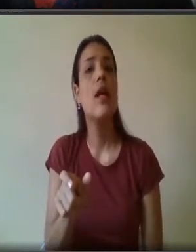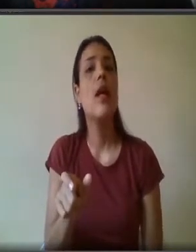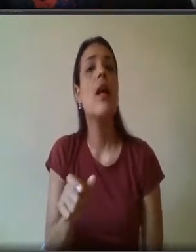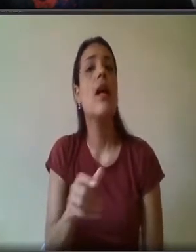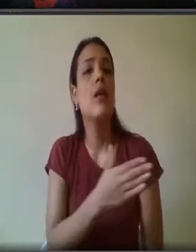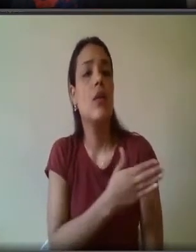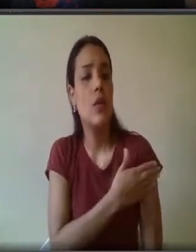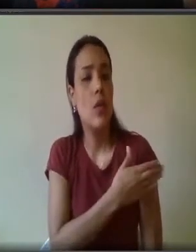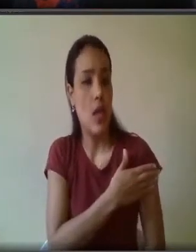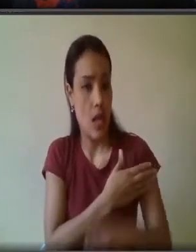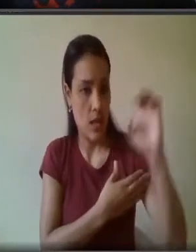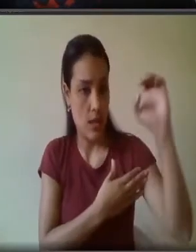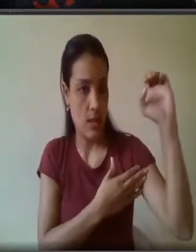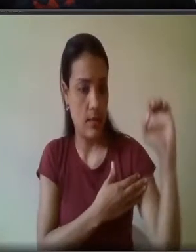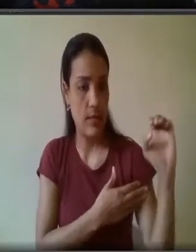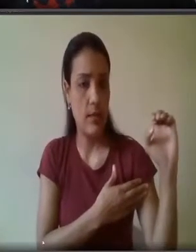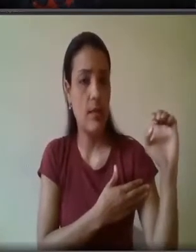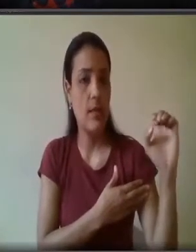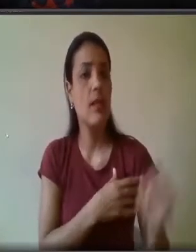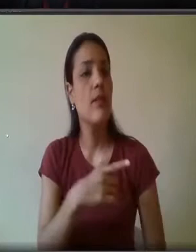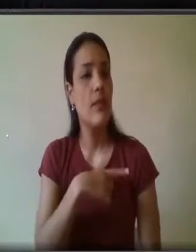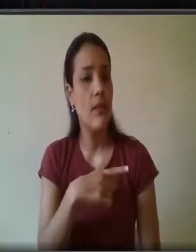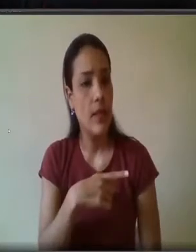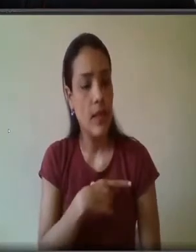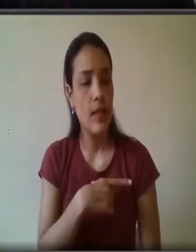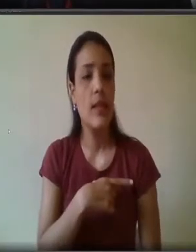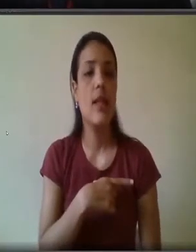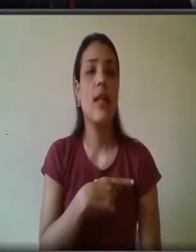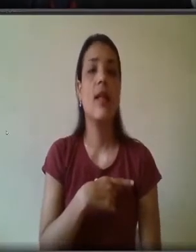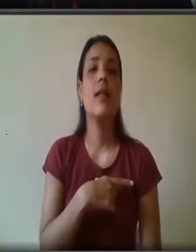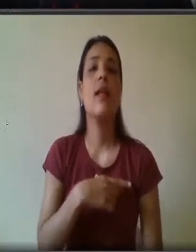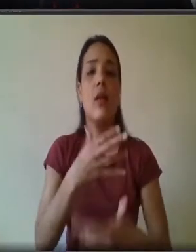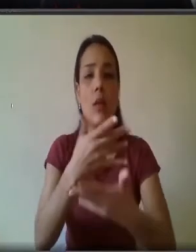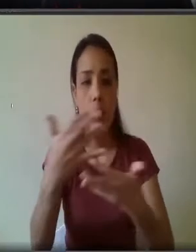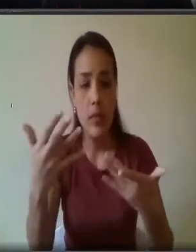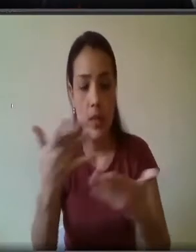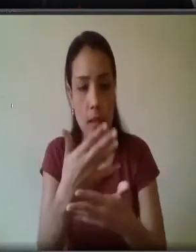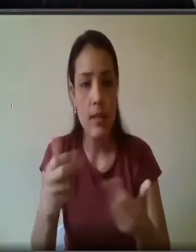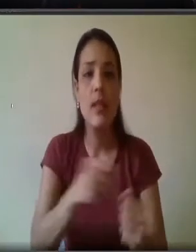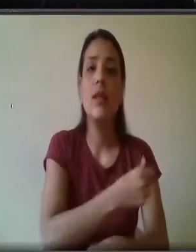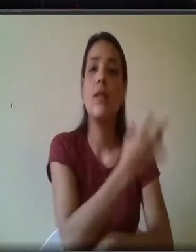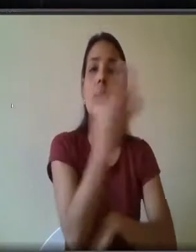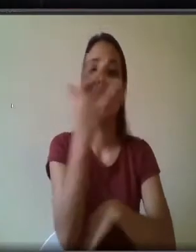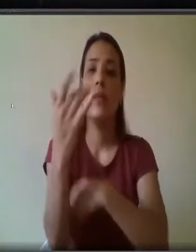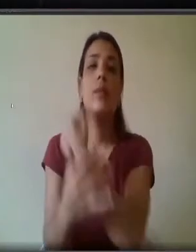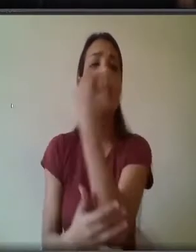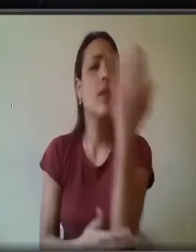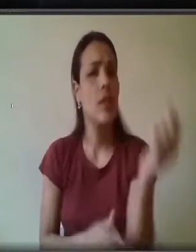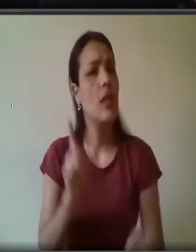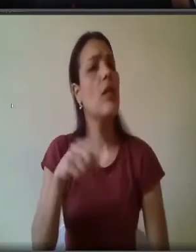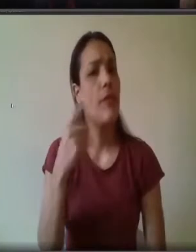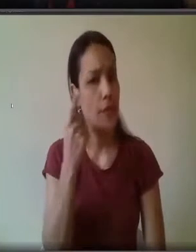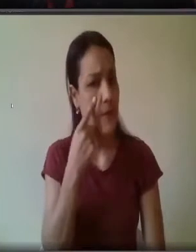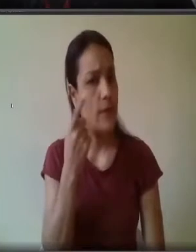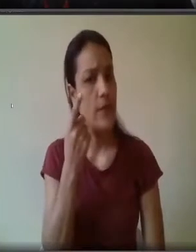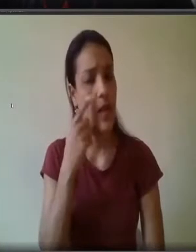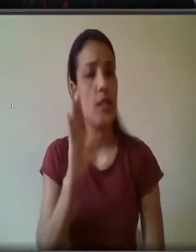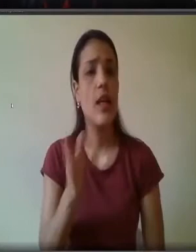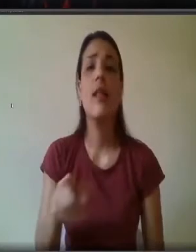urbanização, agricultura, meio ambiente, relevo, que é o que a gente vai ver hoje aqui,